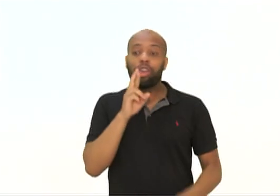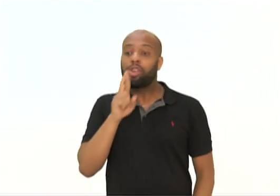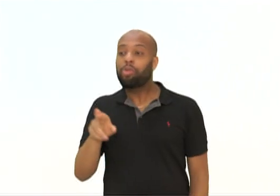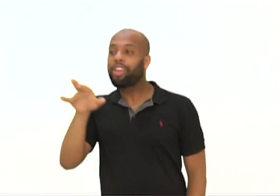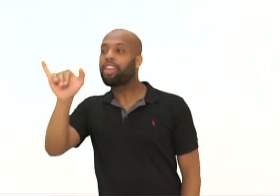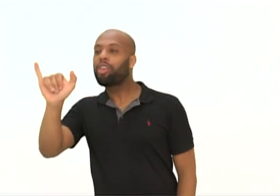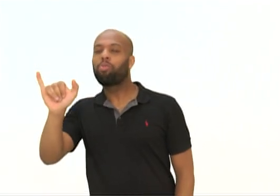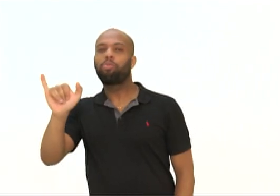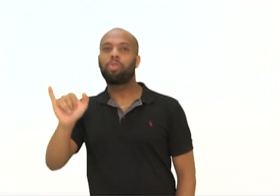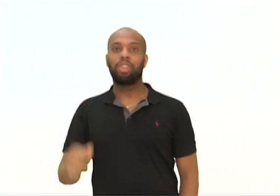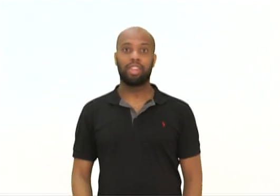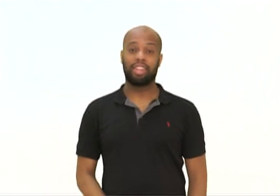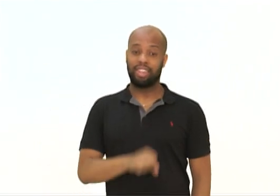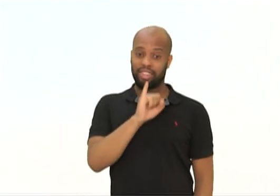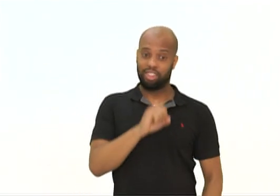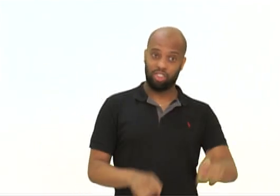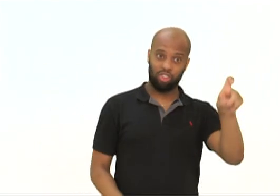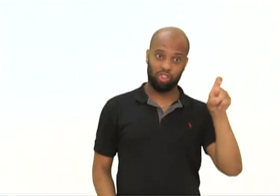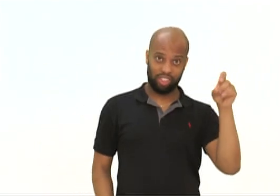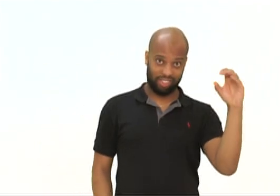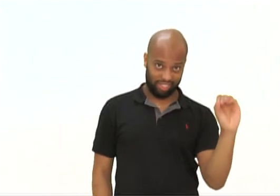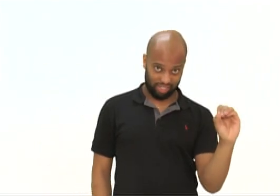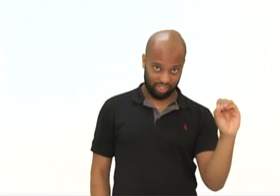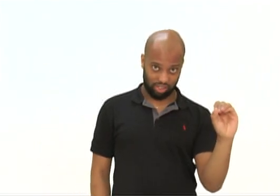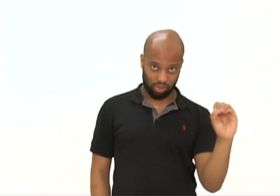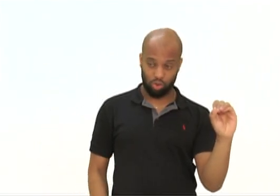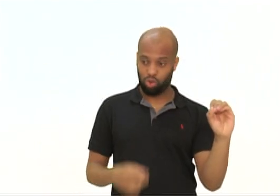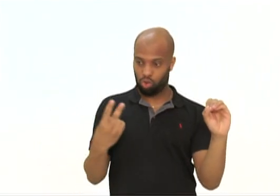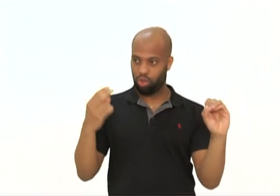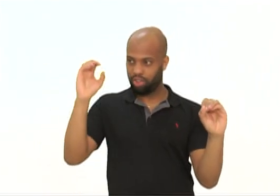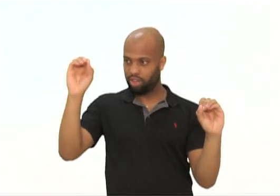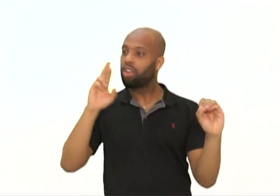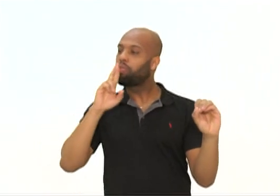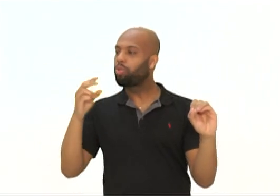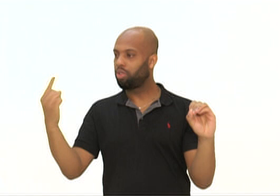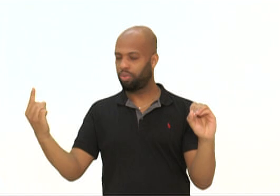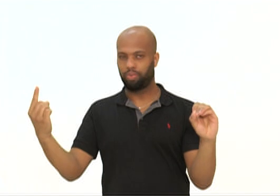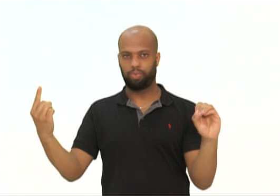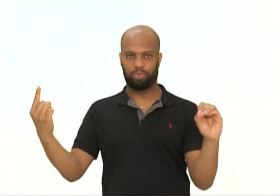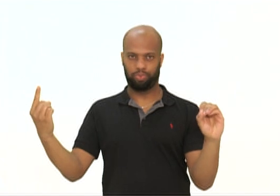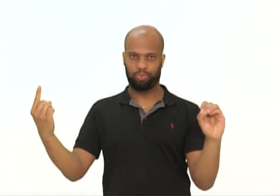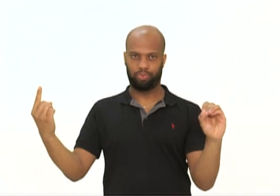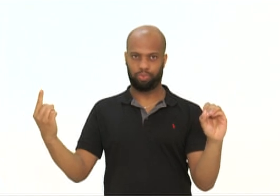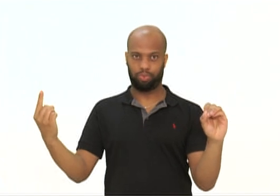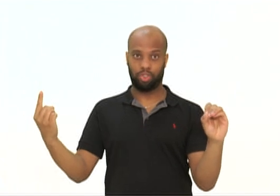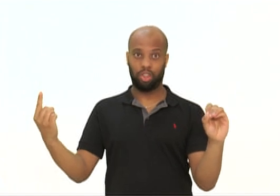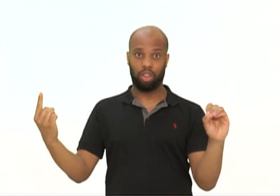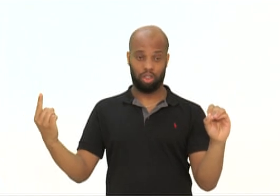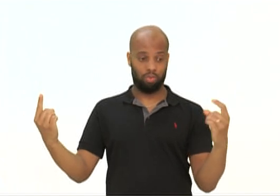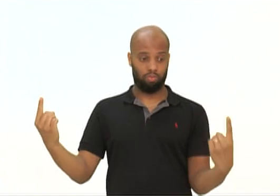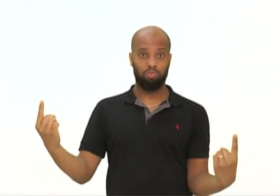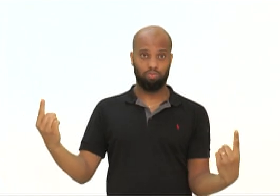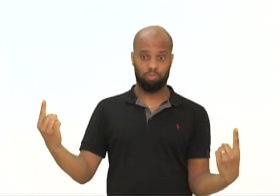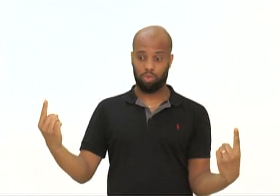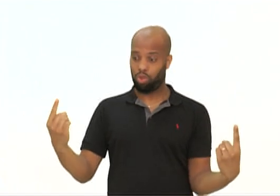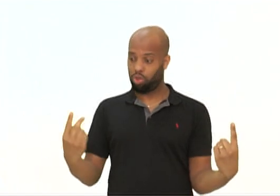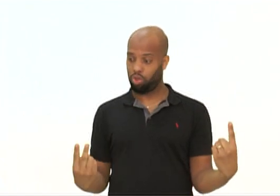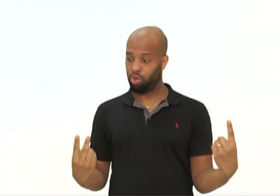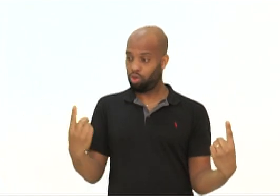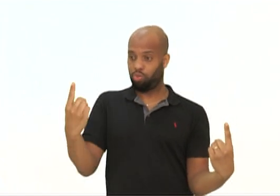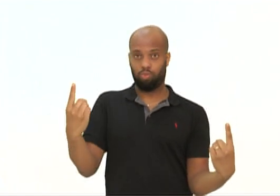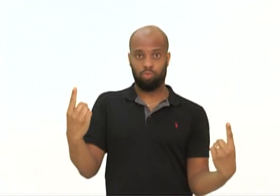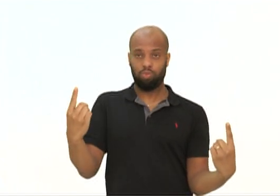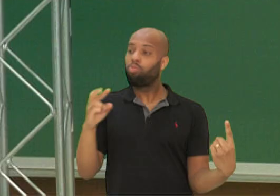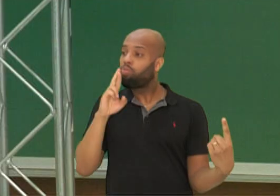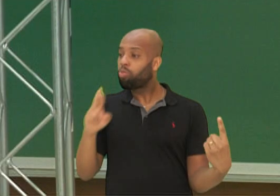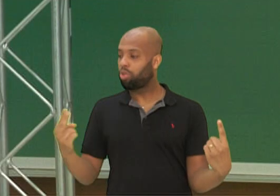de y? Para x igual a zero, 2 elevado a zero deu 1. Para x igual a 1, 2 elevado a